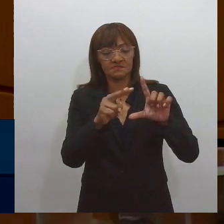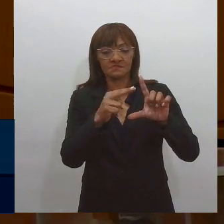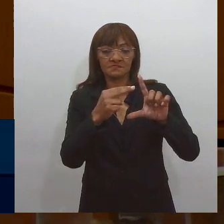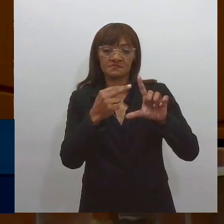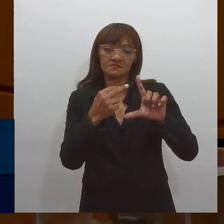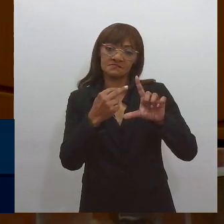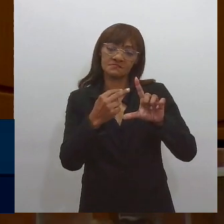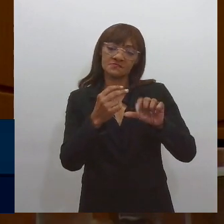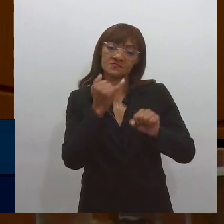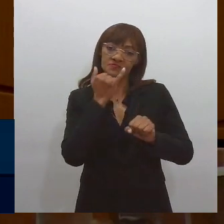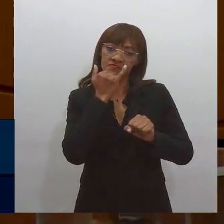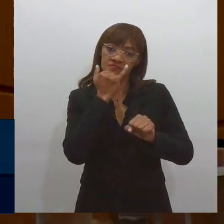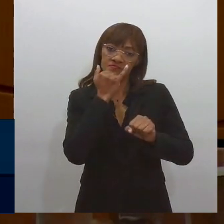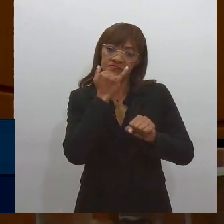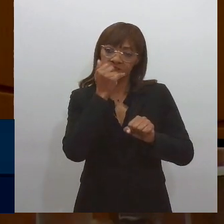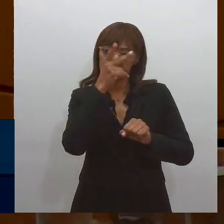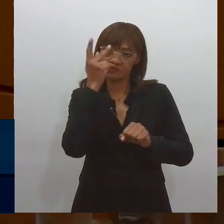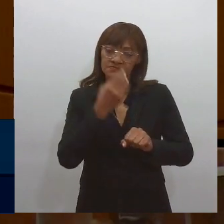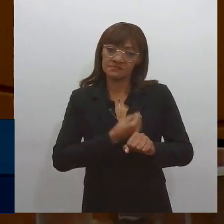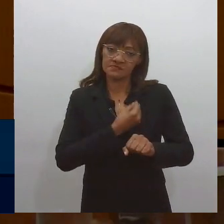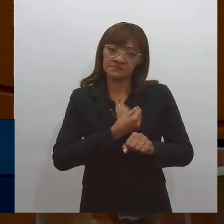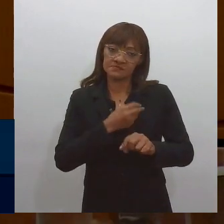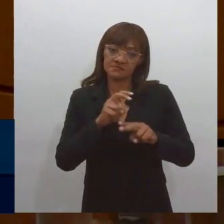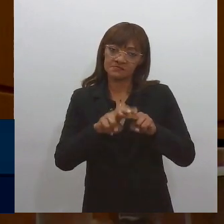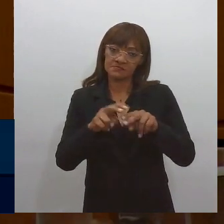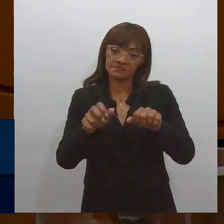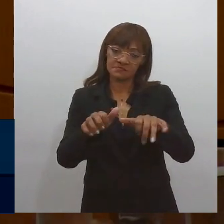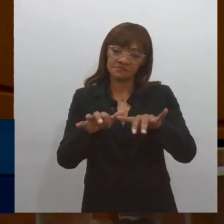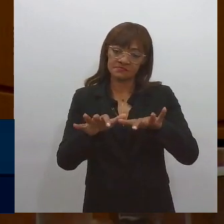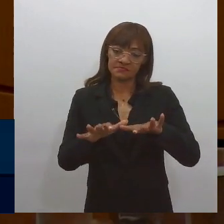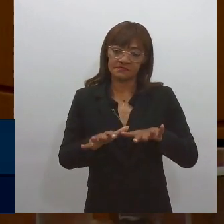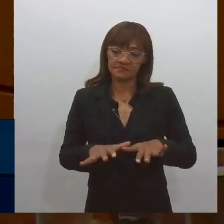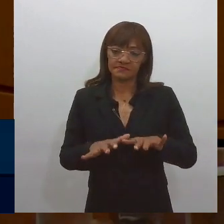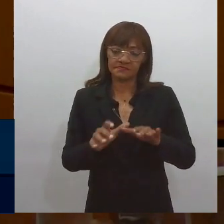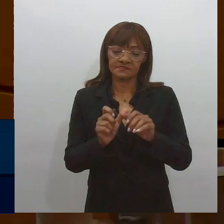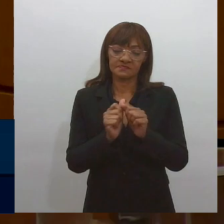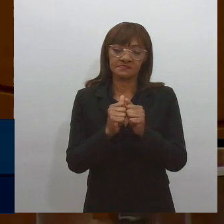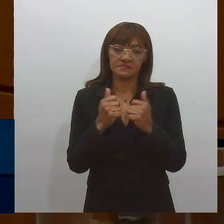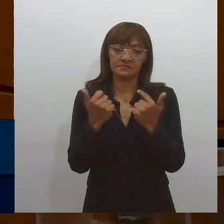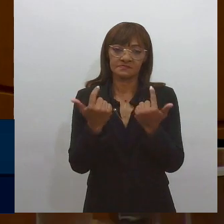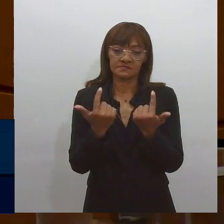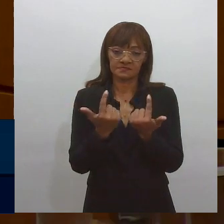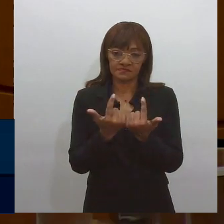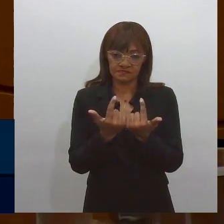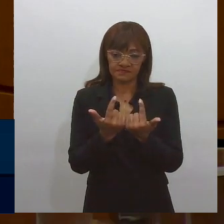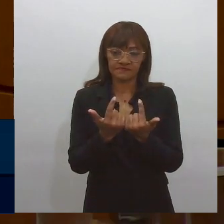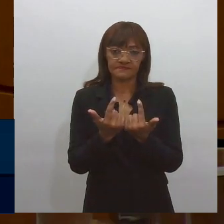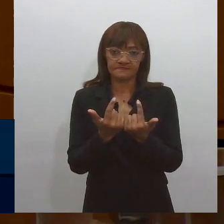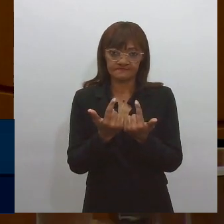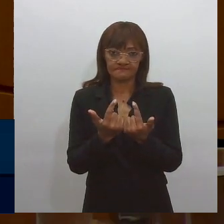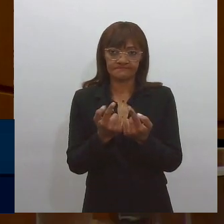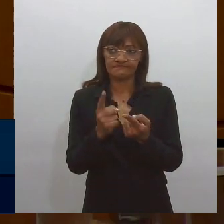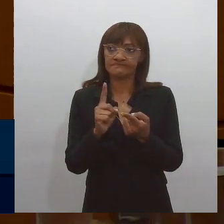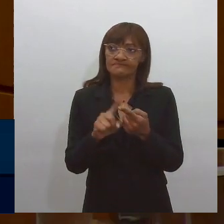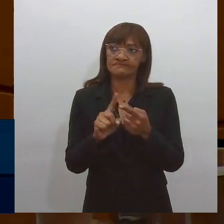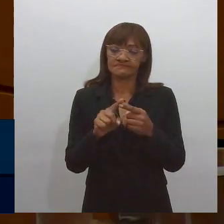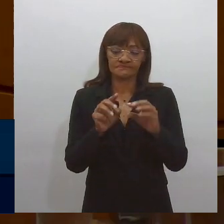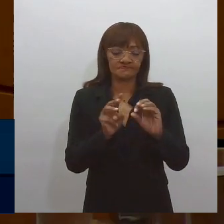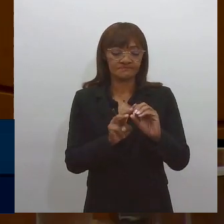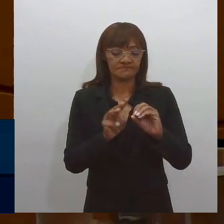Legislativa e também da TV ales